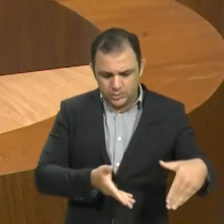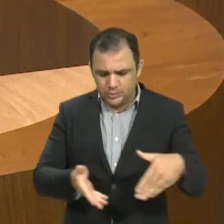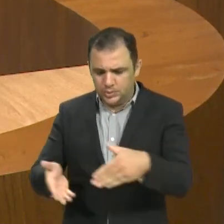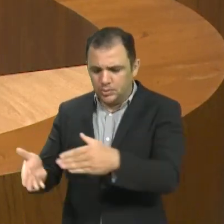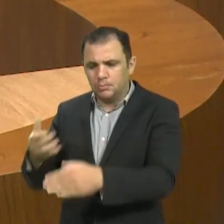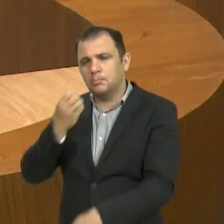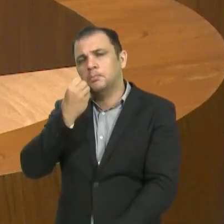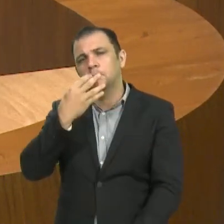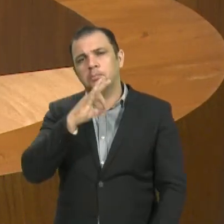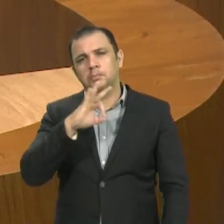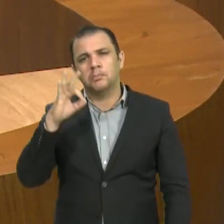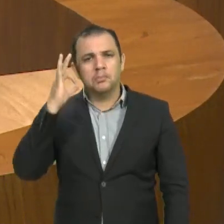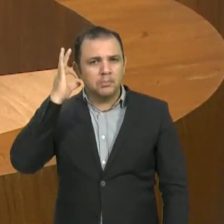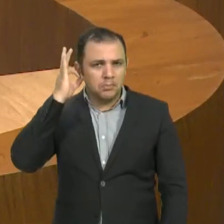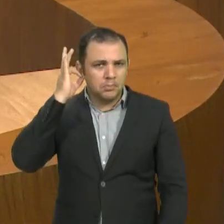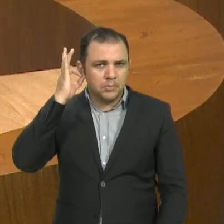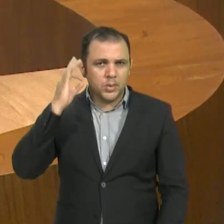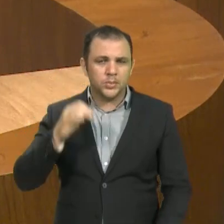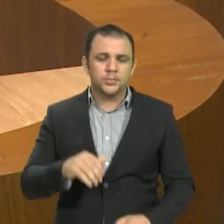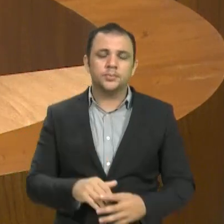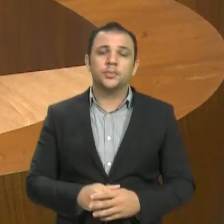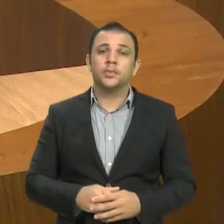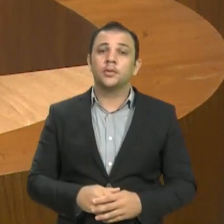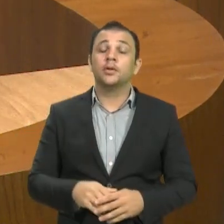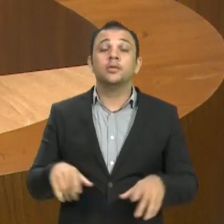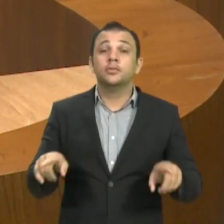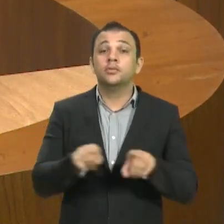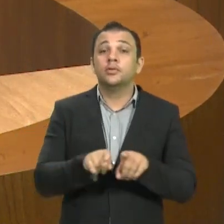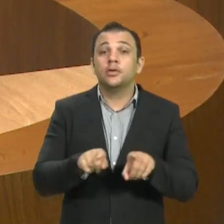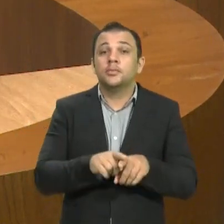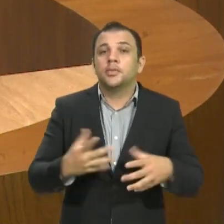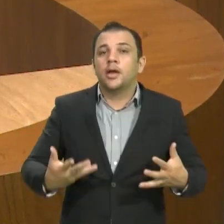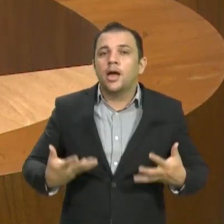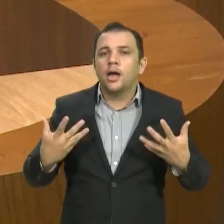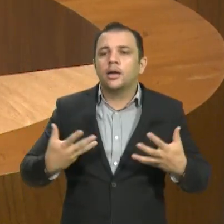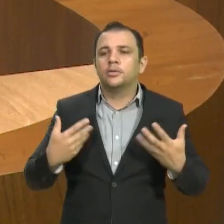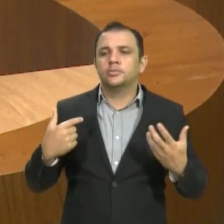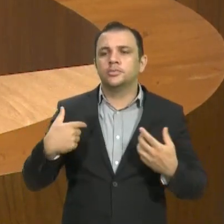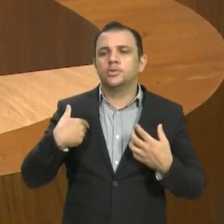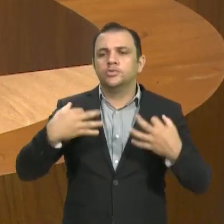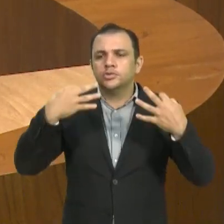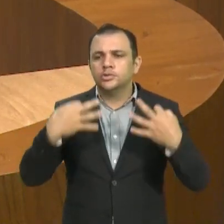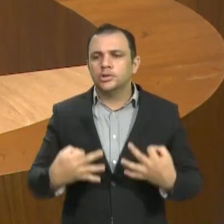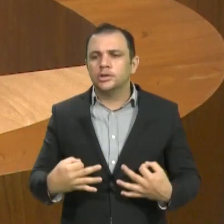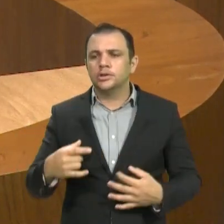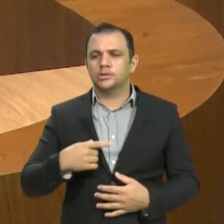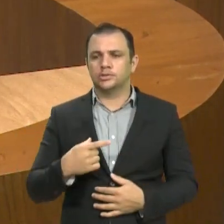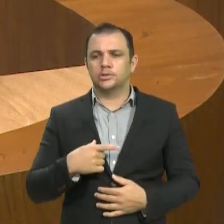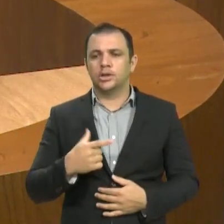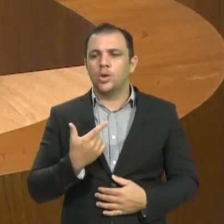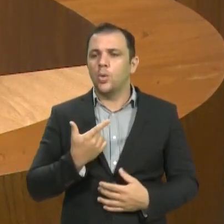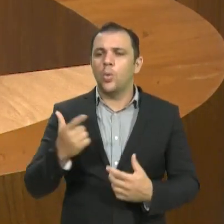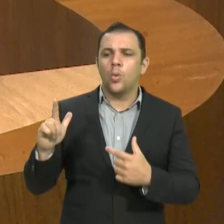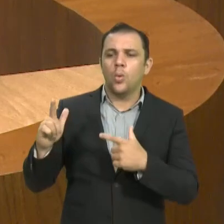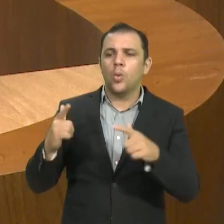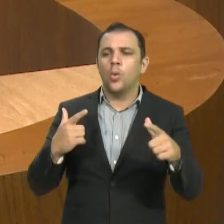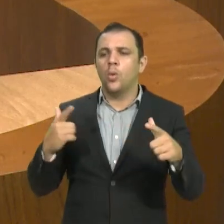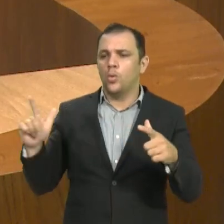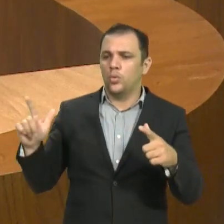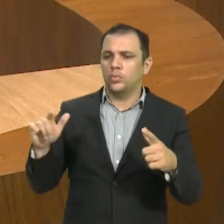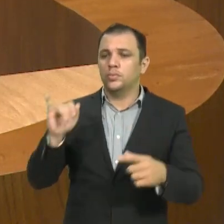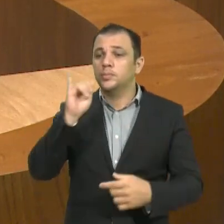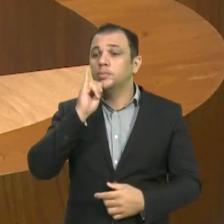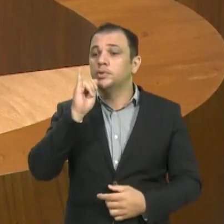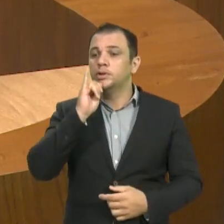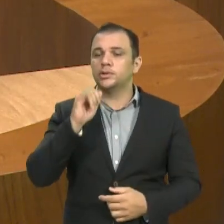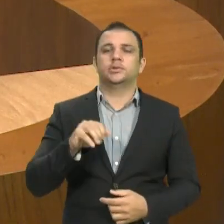gente também anima, tenho certeza que várias outras, a despeito da MA-006, doutor deputado